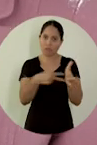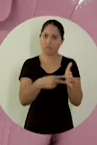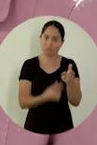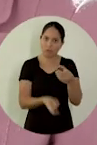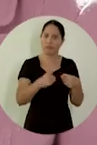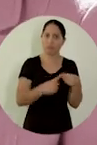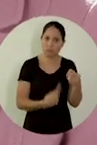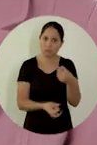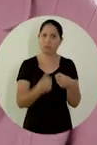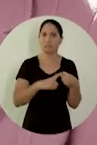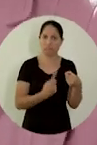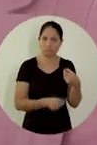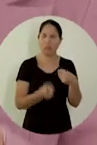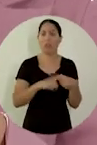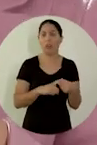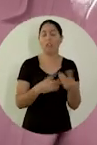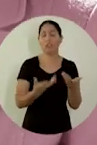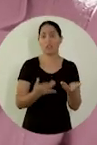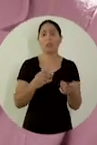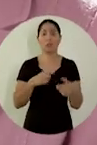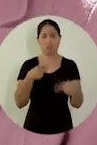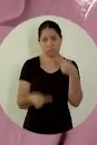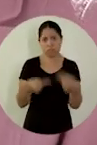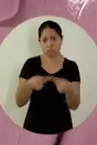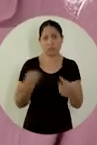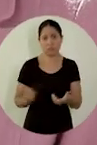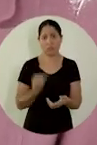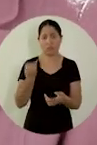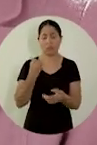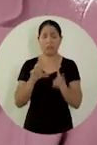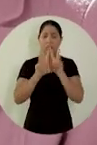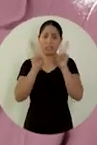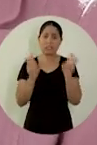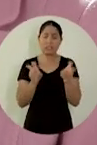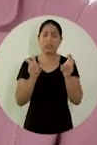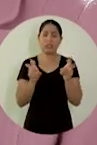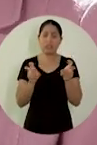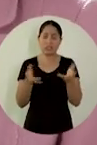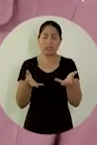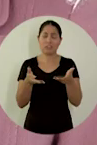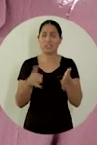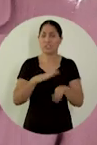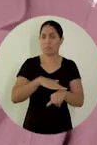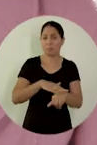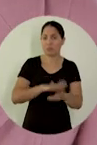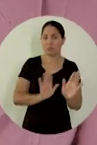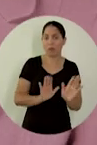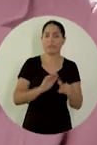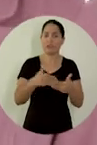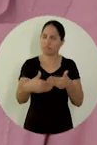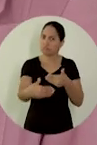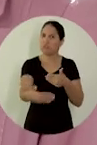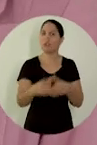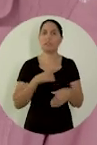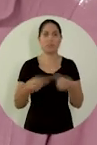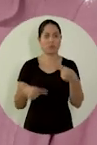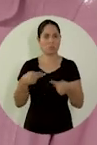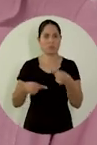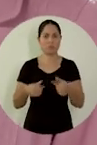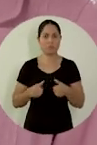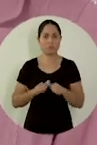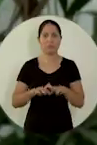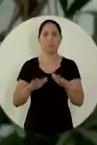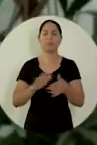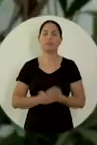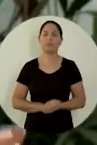essa discussão, eu tenho certeza que é uma discussão muito importante nesse momento, mas é uma discussão que não vai ficar restrita a esse momento, não, que ela vai se prolongar aí por um bom